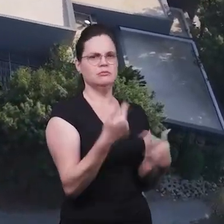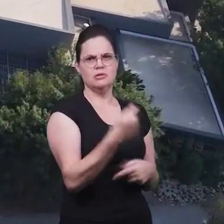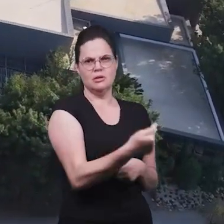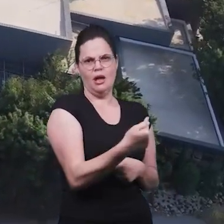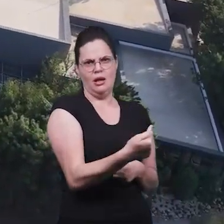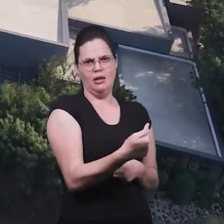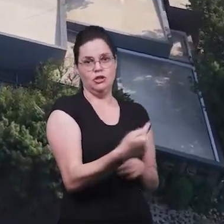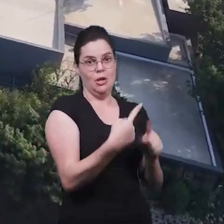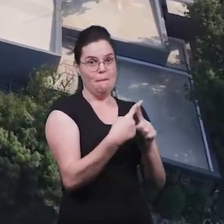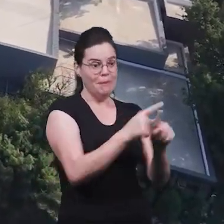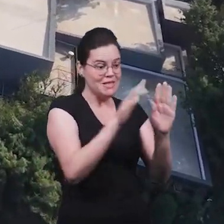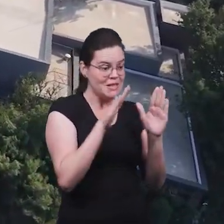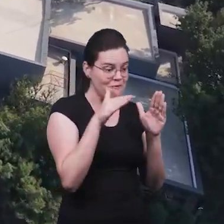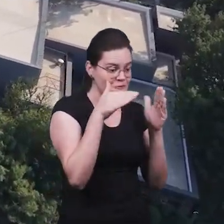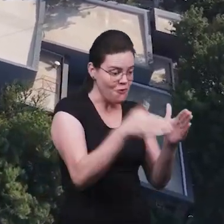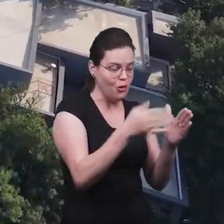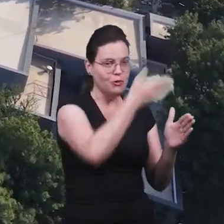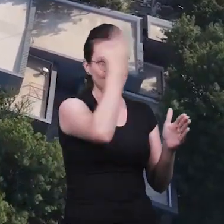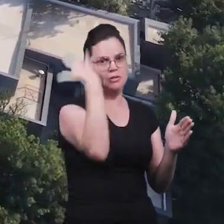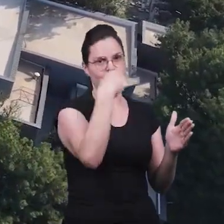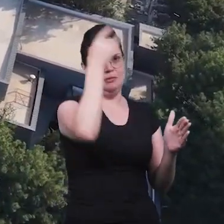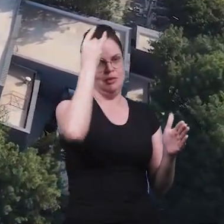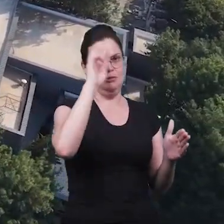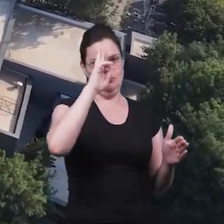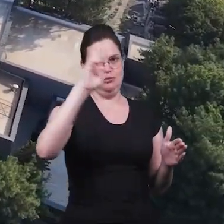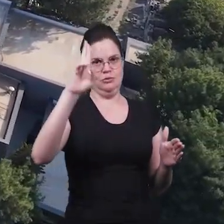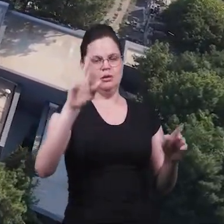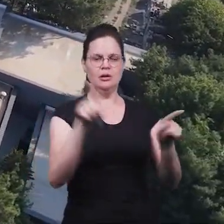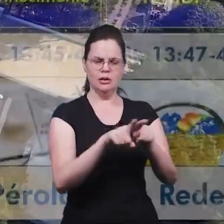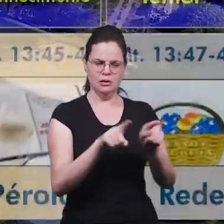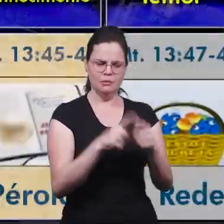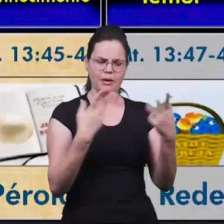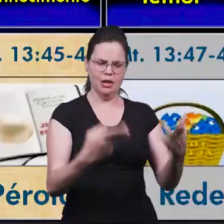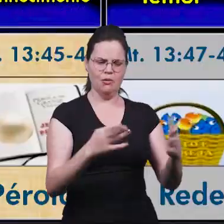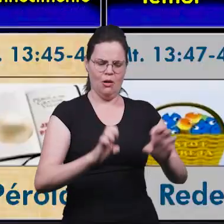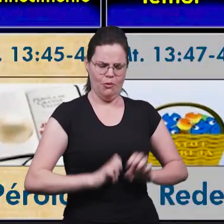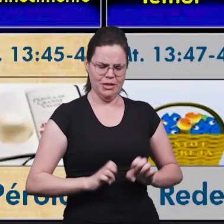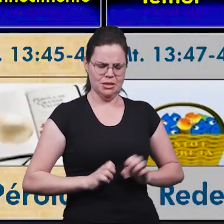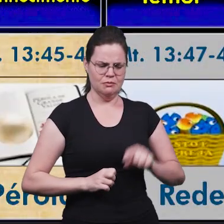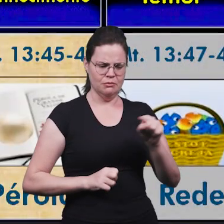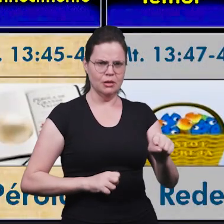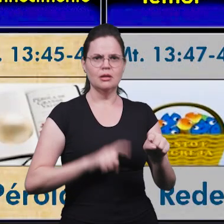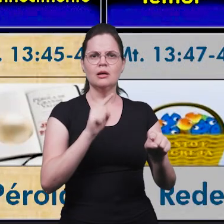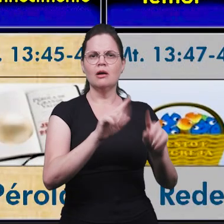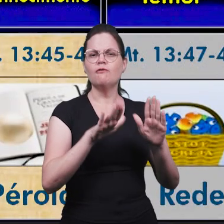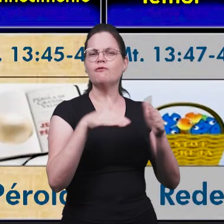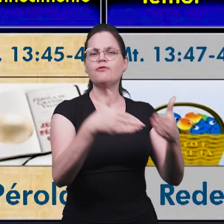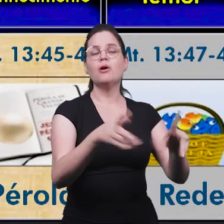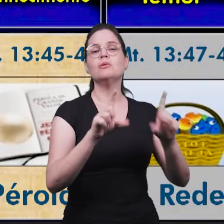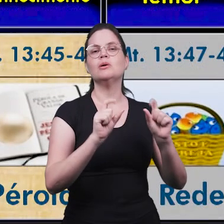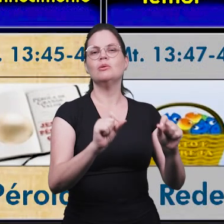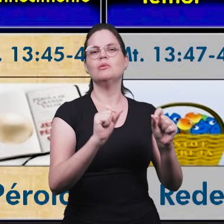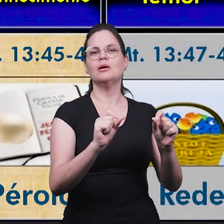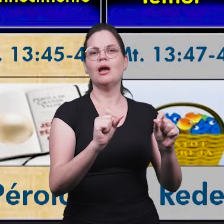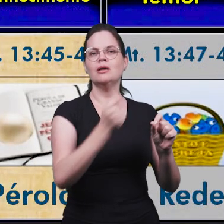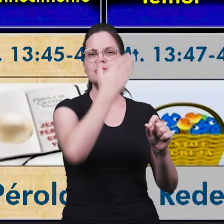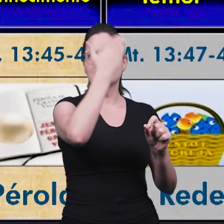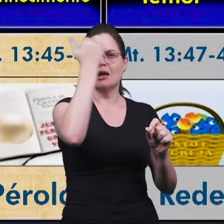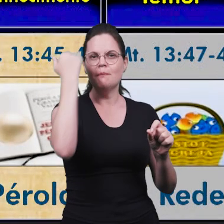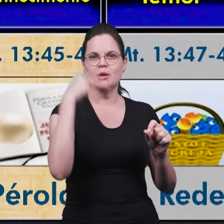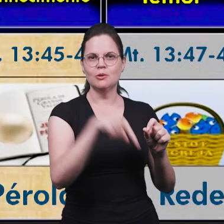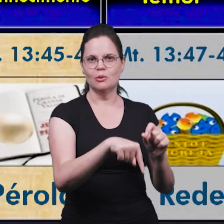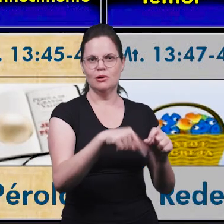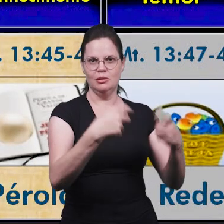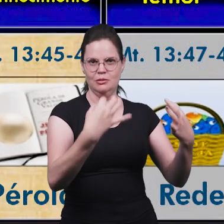de temor. Então, mas a ênfase lá foi o Espírito do Senhor. O que aconteceu também em Esmirna, a